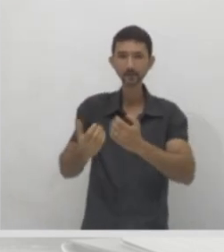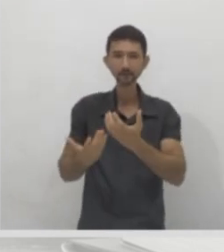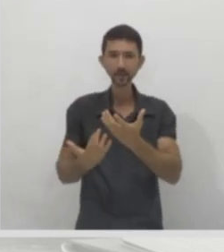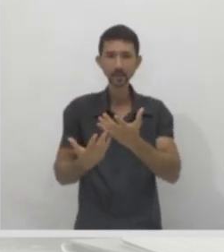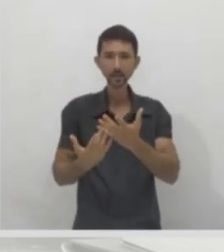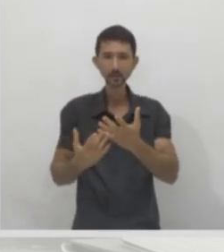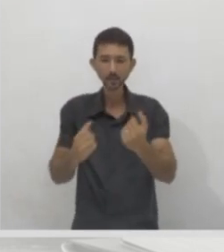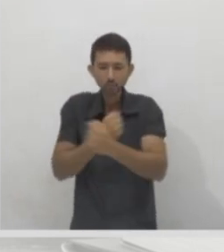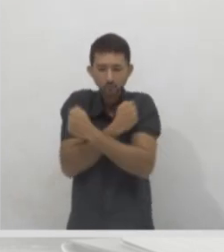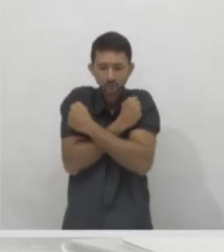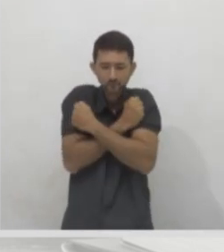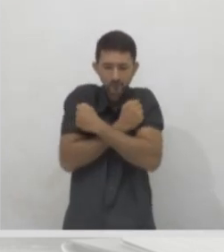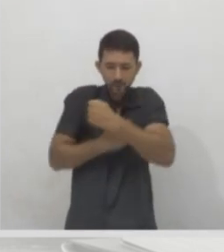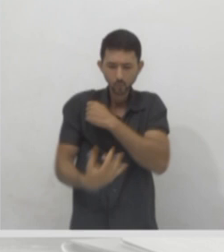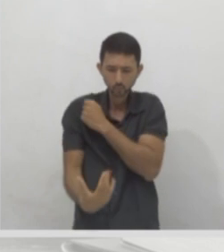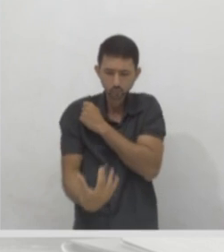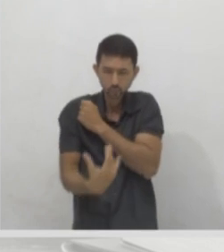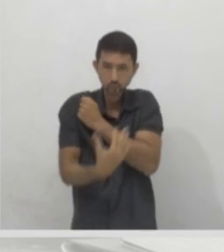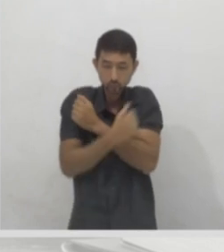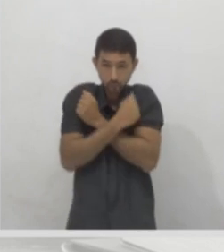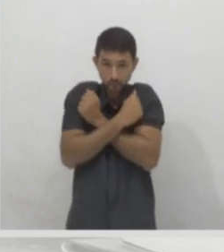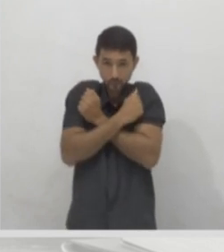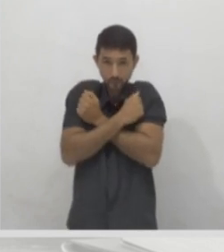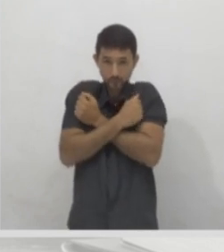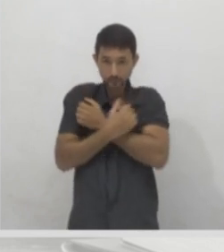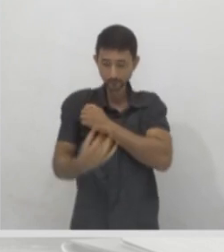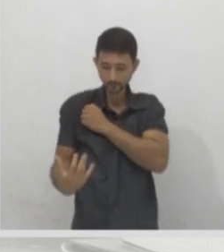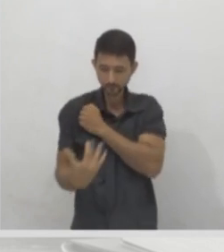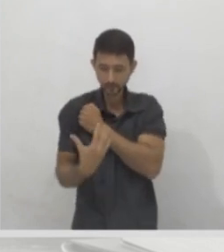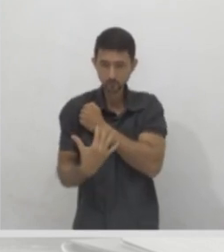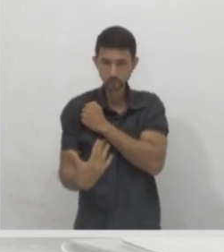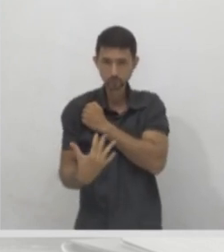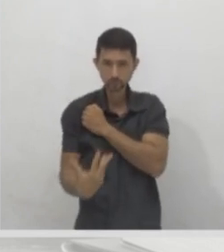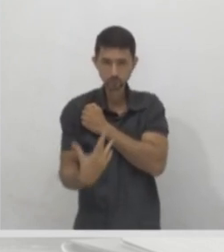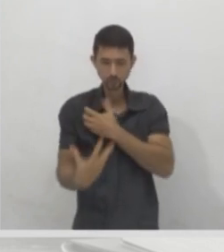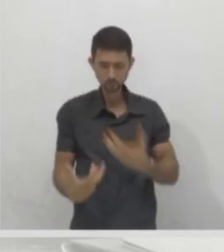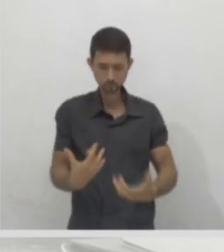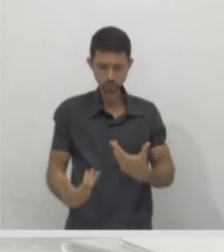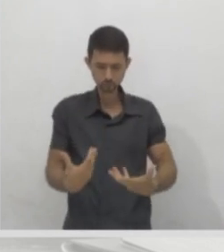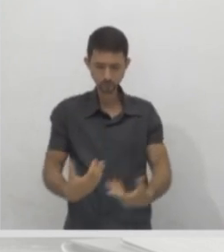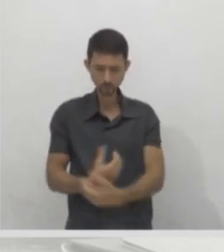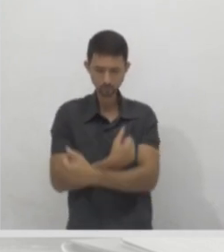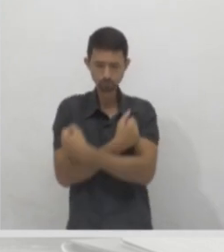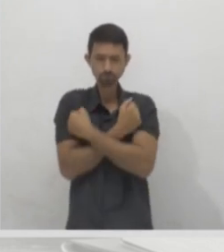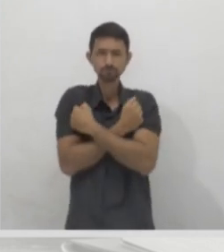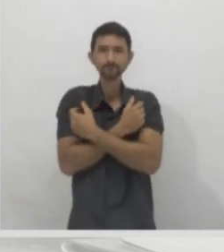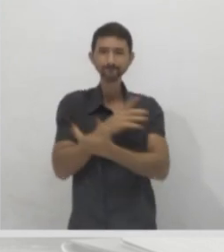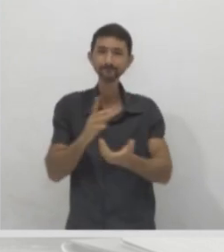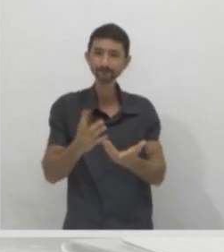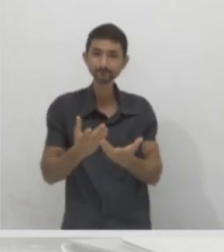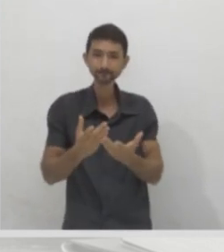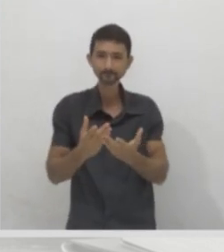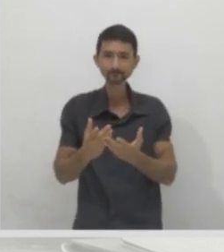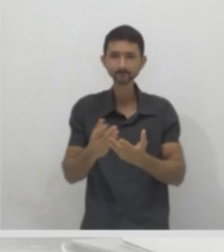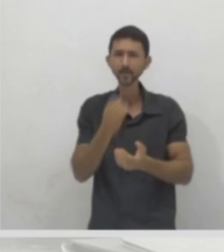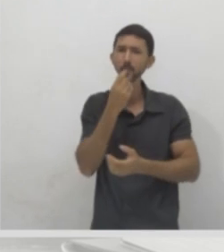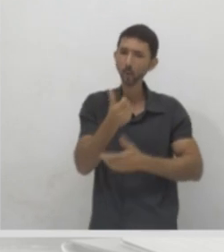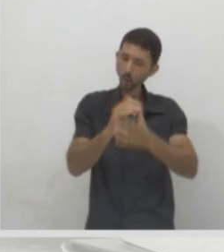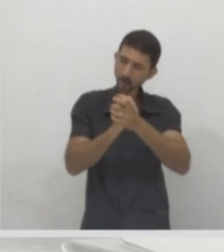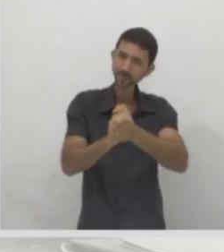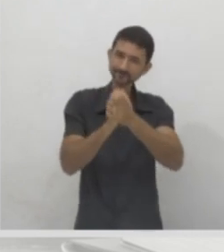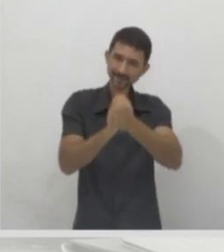também do frio. Exatamente, parabéns. A gente sempre confia que você vai chegar a